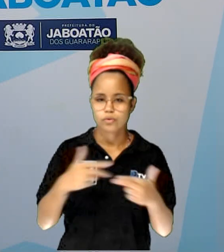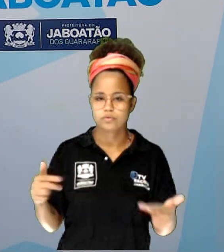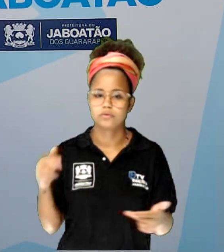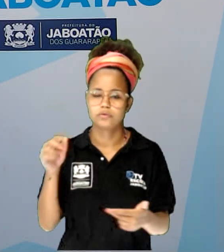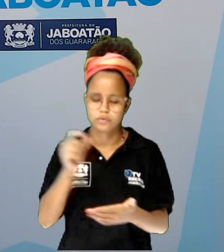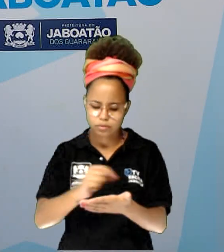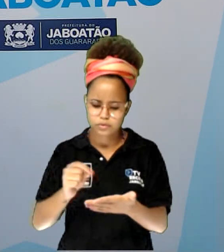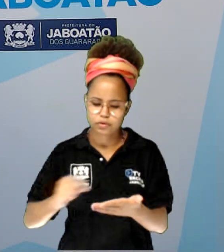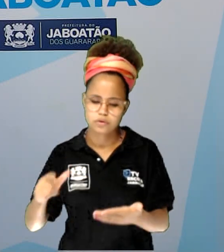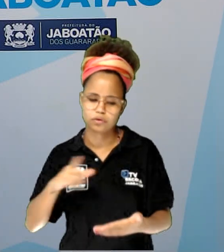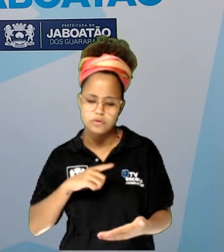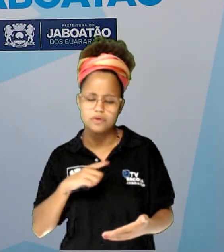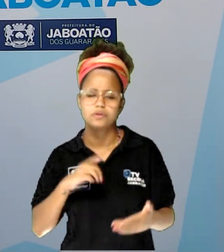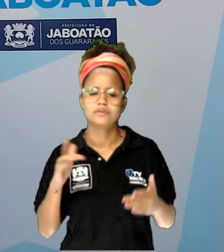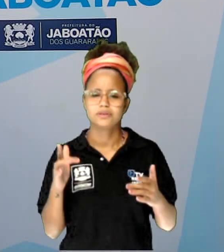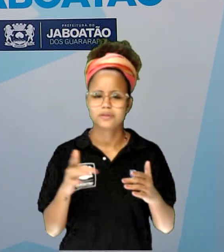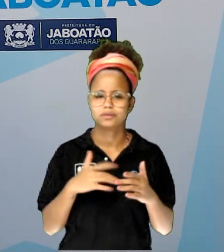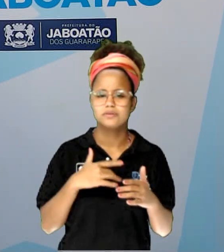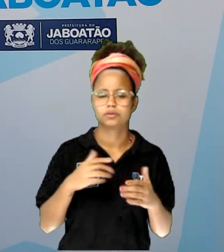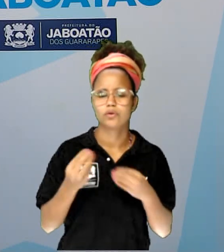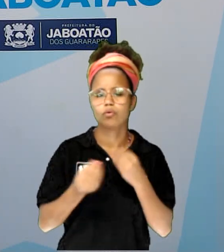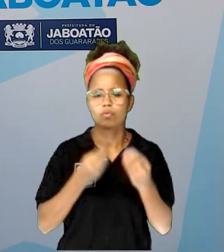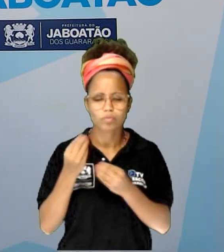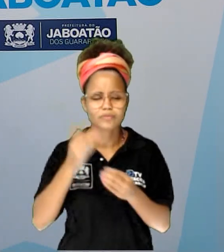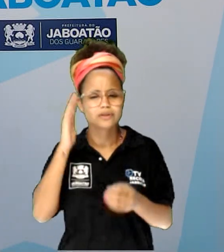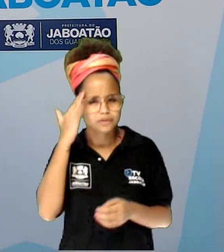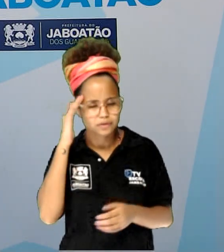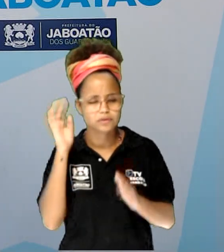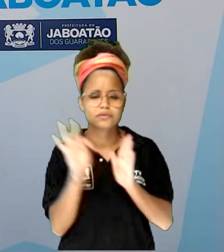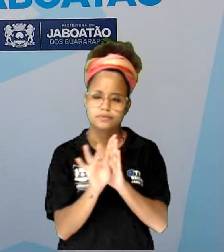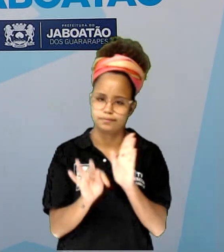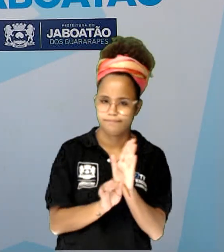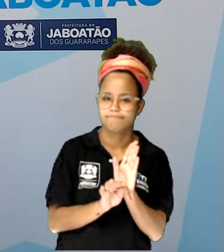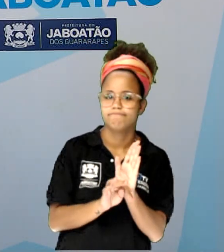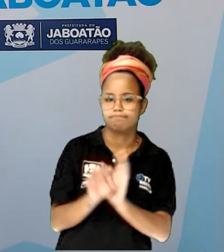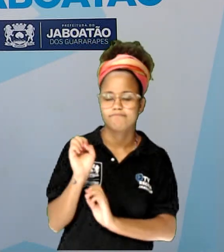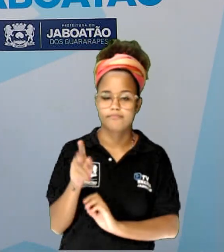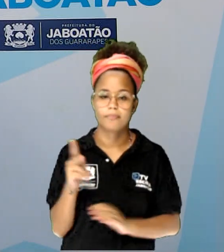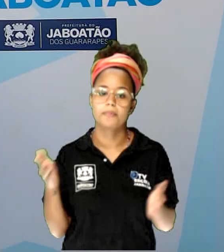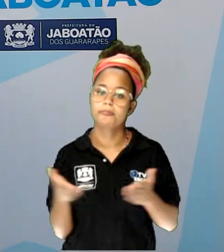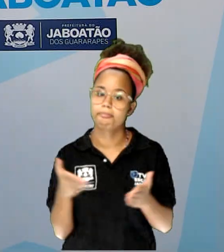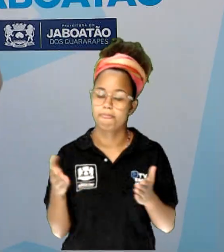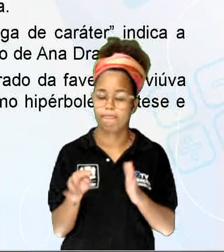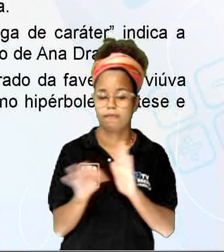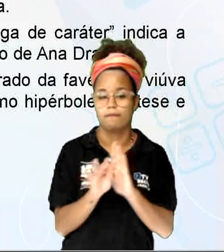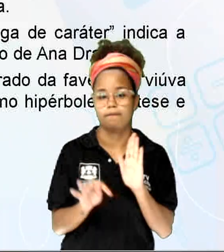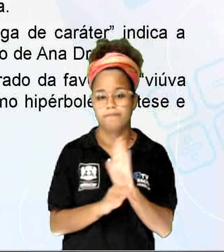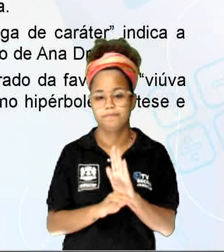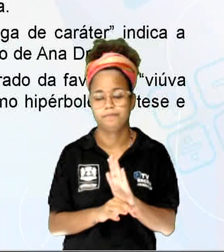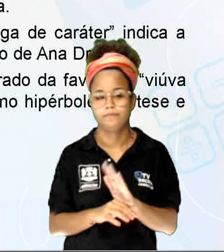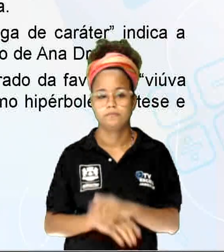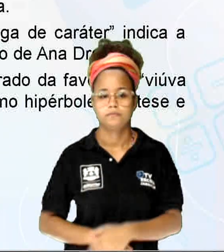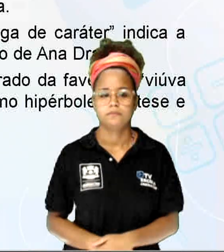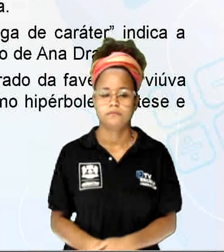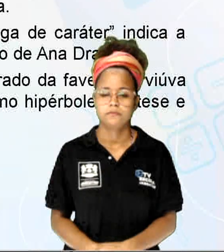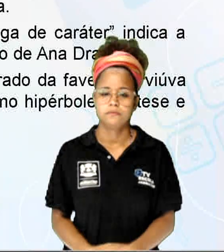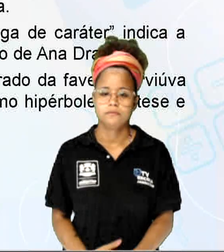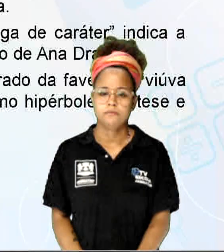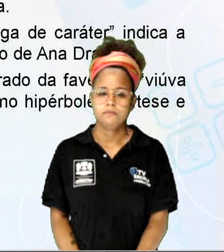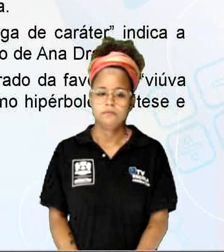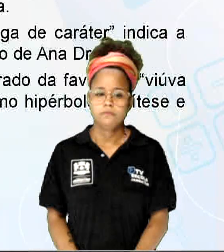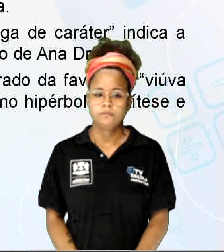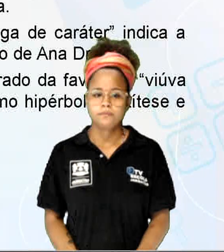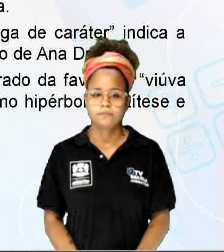efeitos também de sentido, né, em alguns momentos do texto. Okay? Mas vamos para a questão. Põe o item 1 aí na tela.